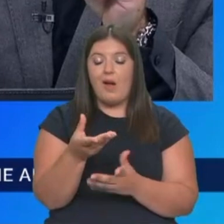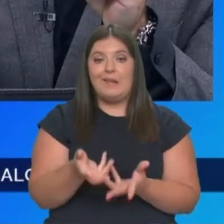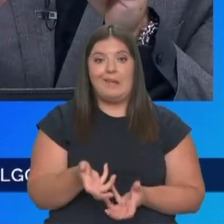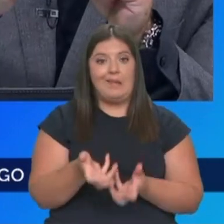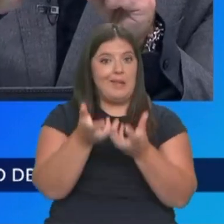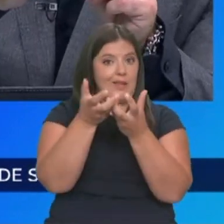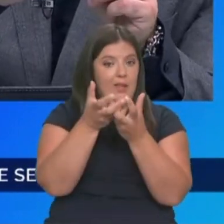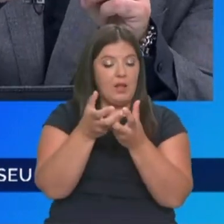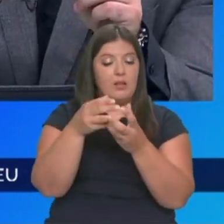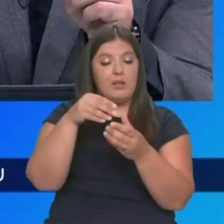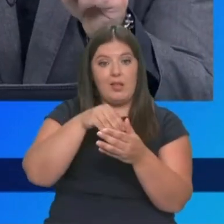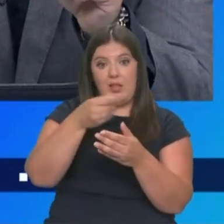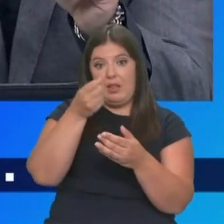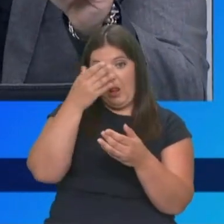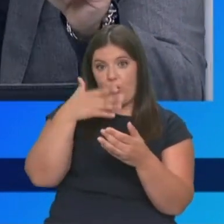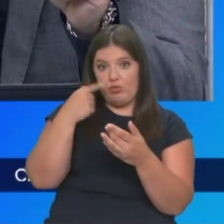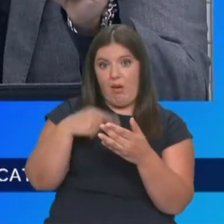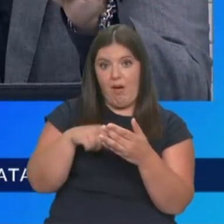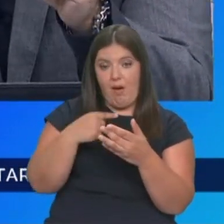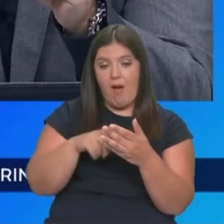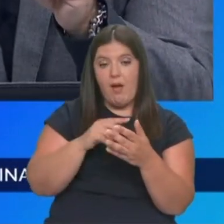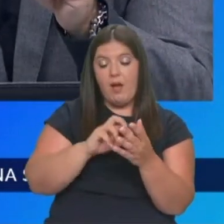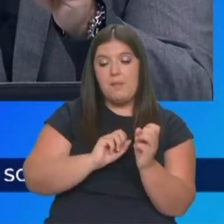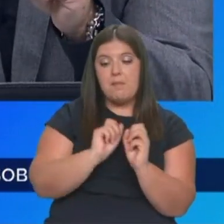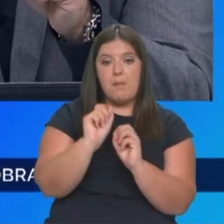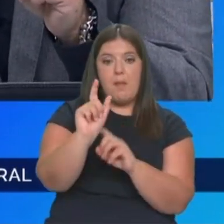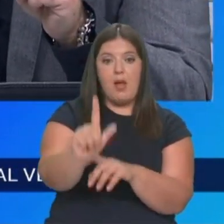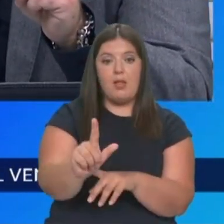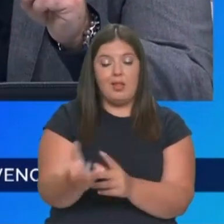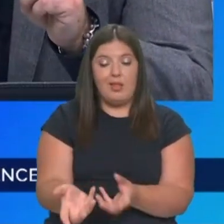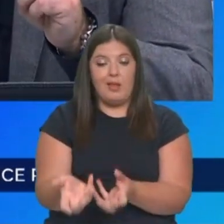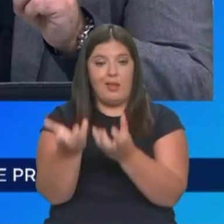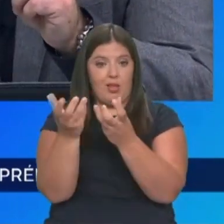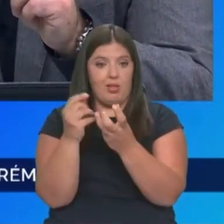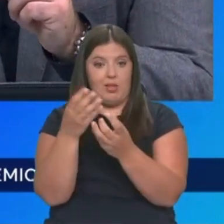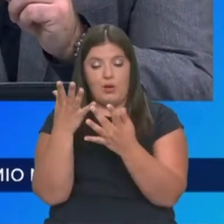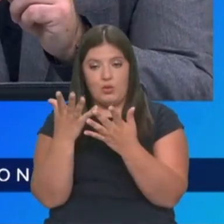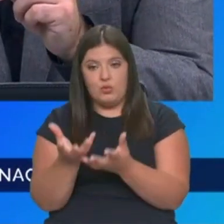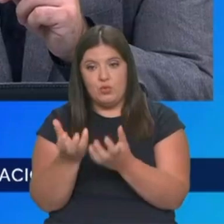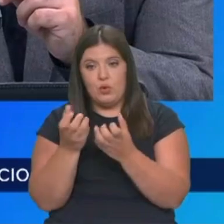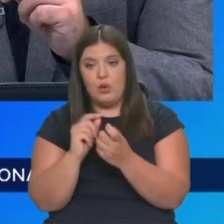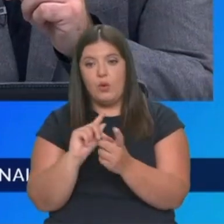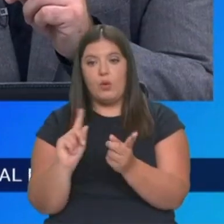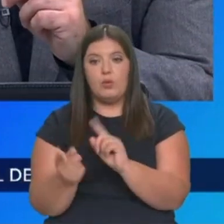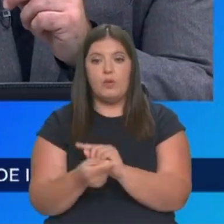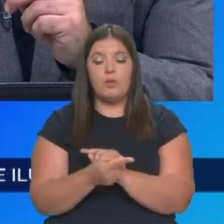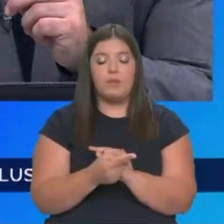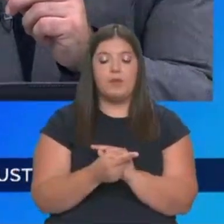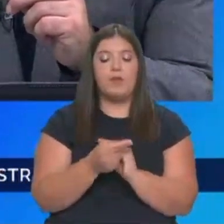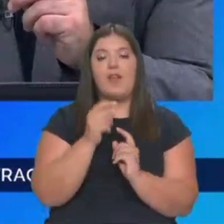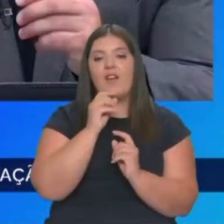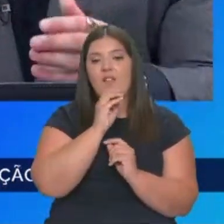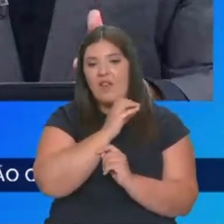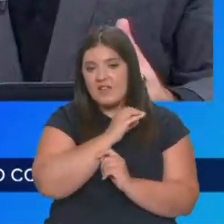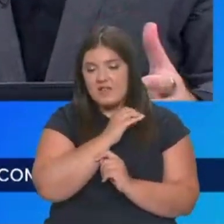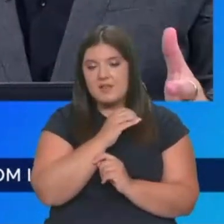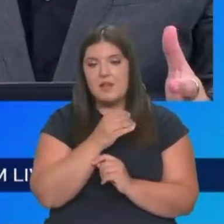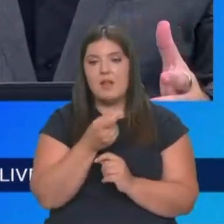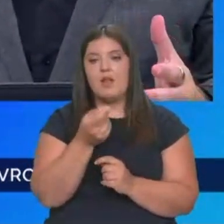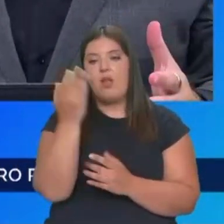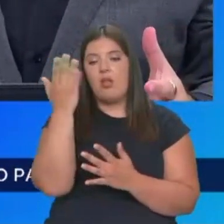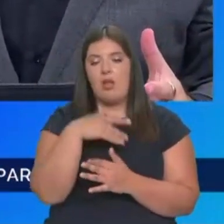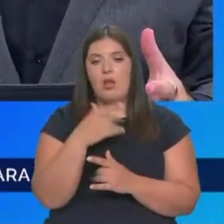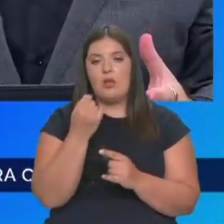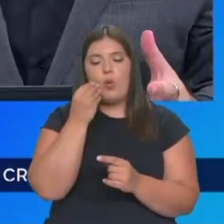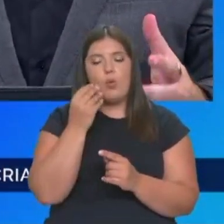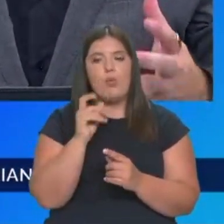lado diurno depois é tirado para o lado noturno e aquece, e quando circula para o outro lado, arrefece o lado diurno. E, portanto, repara como é que